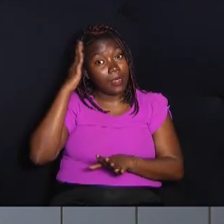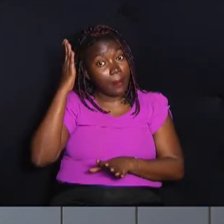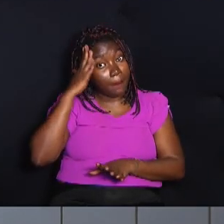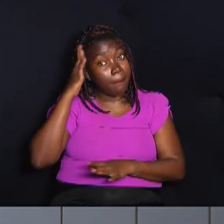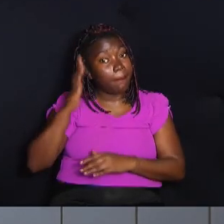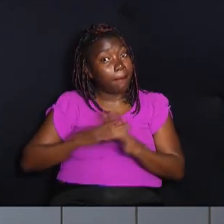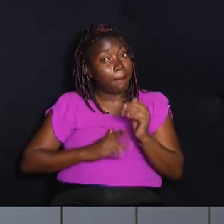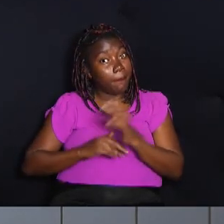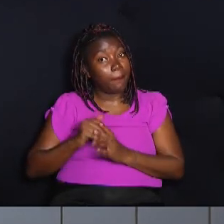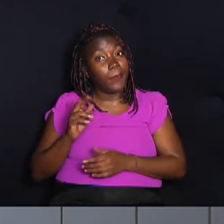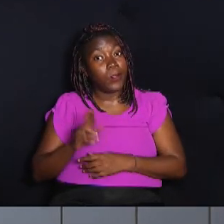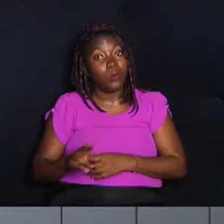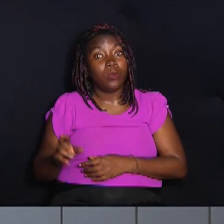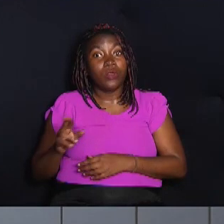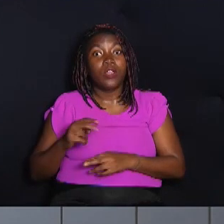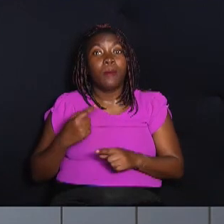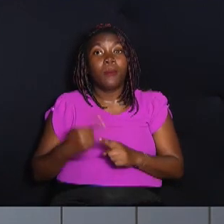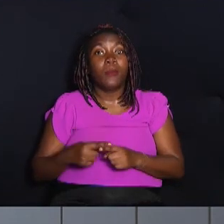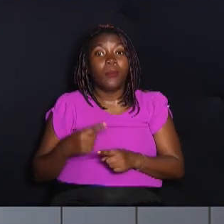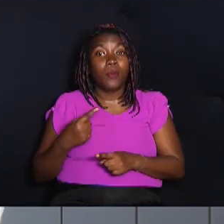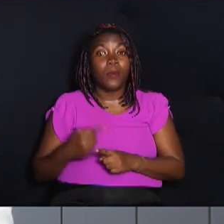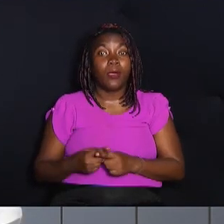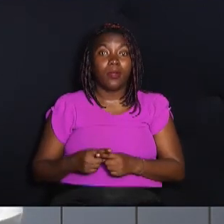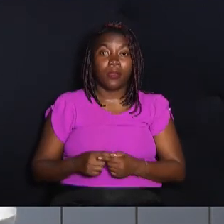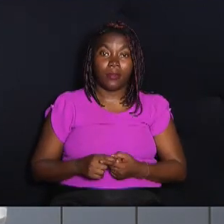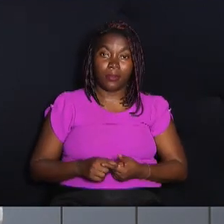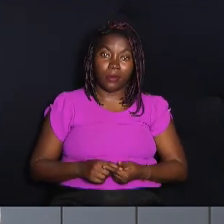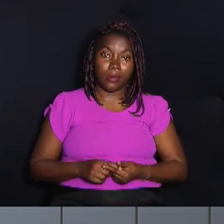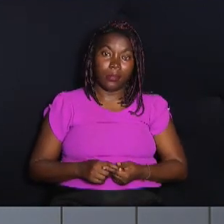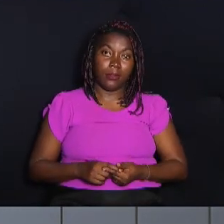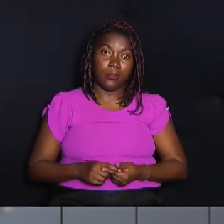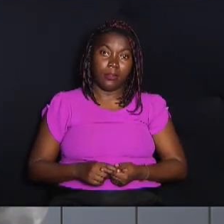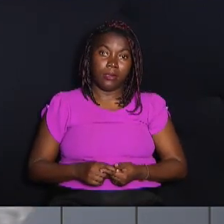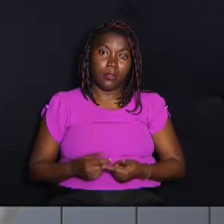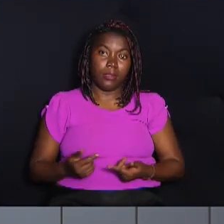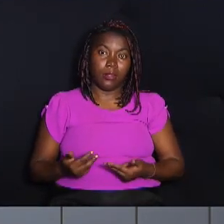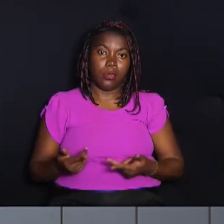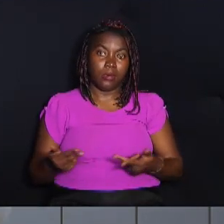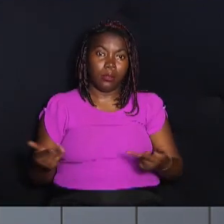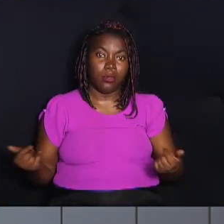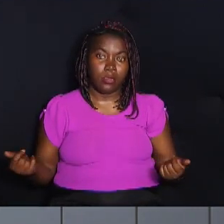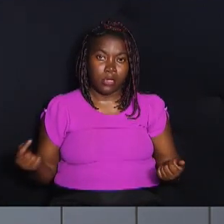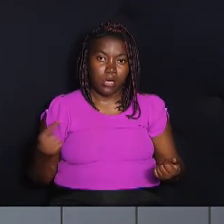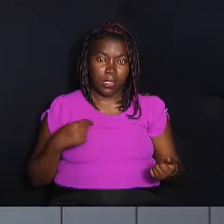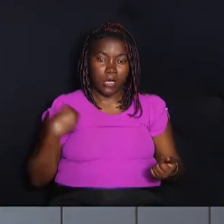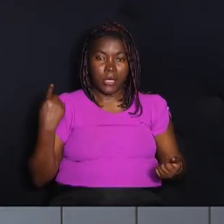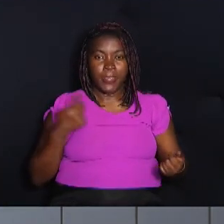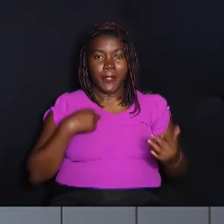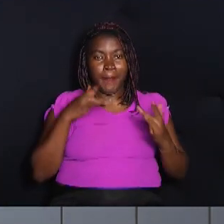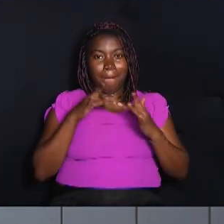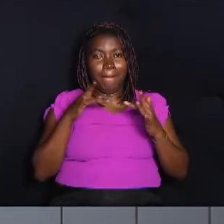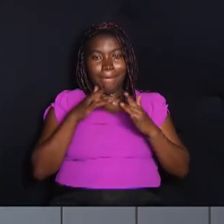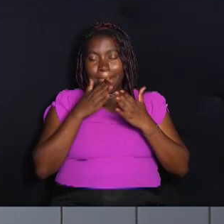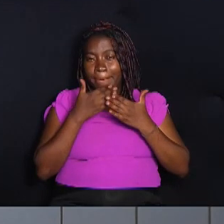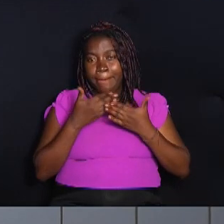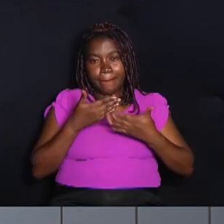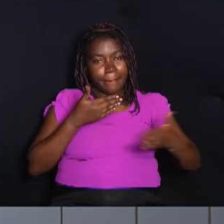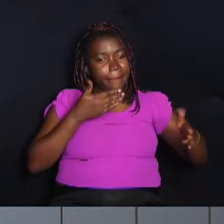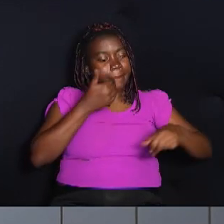né? Porque é uma coisa que nós vamos lidar com ela daqui para frente o tempo todo.